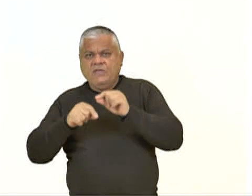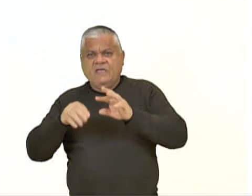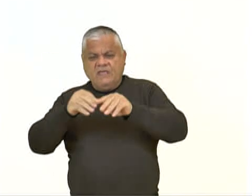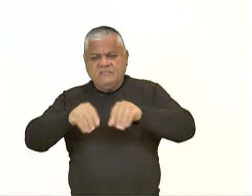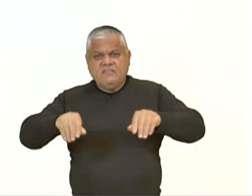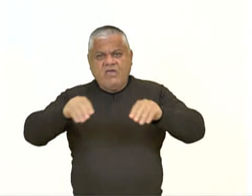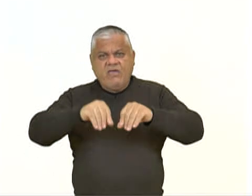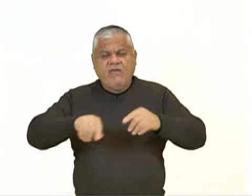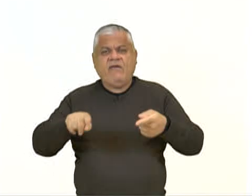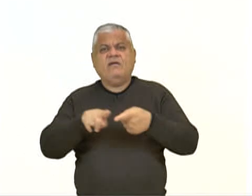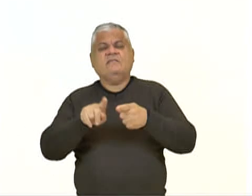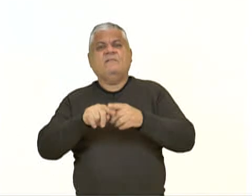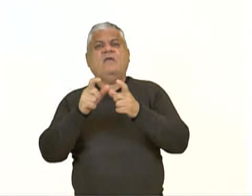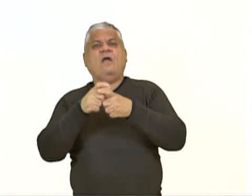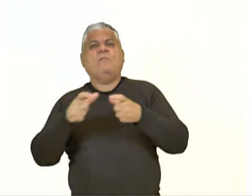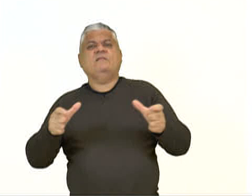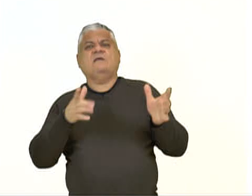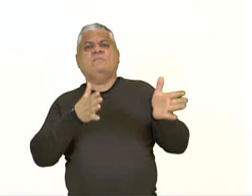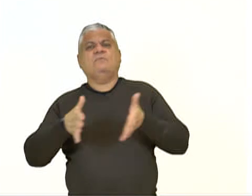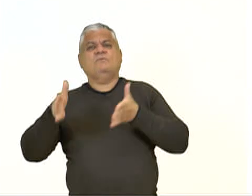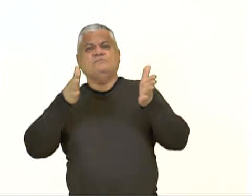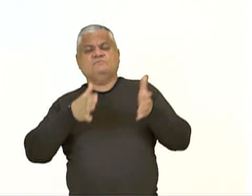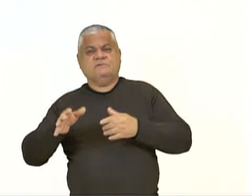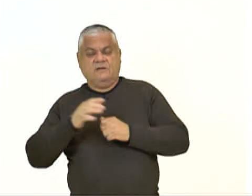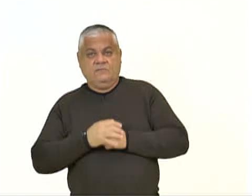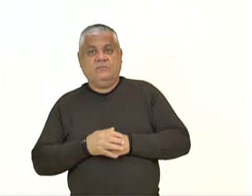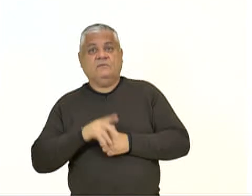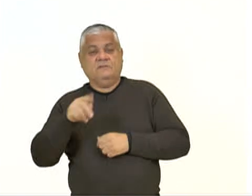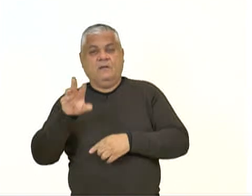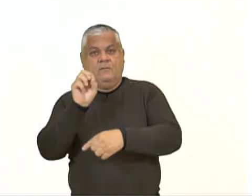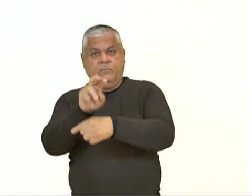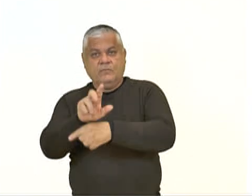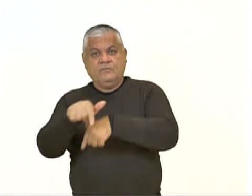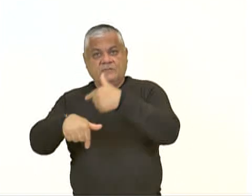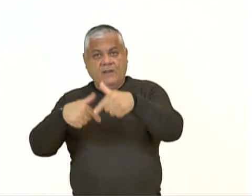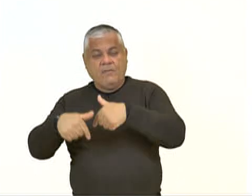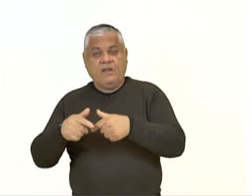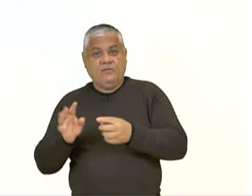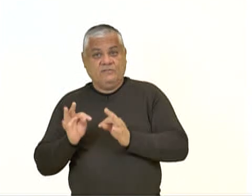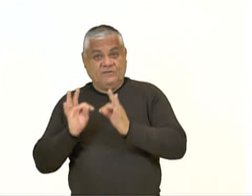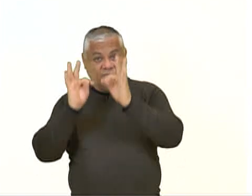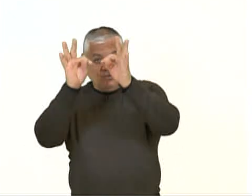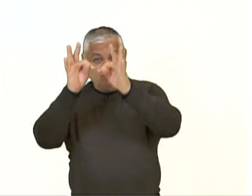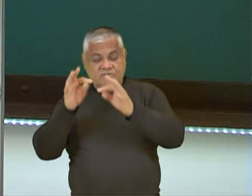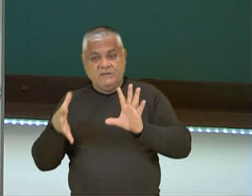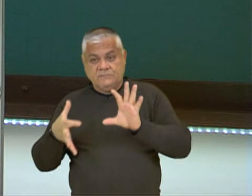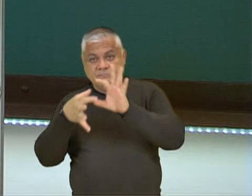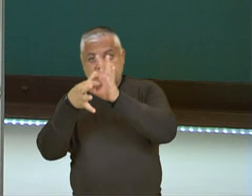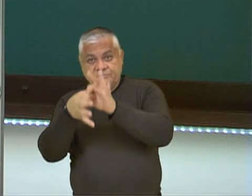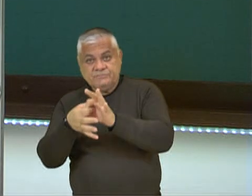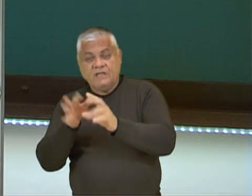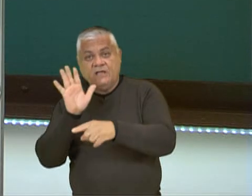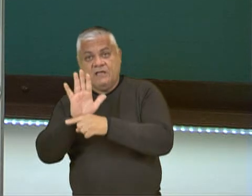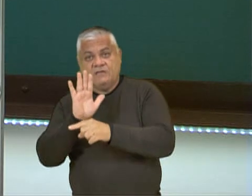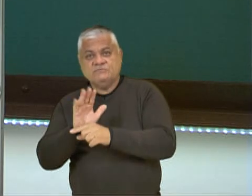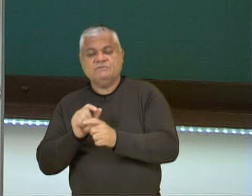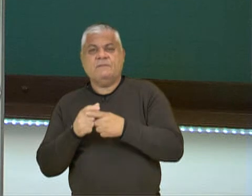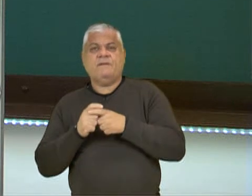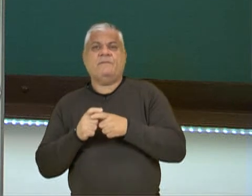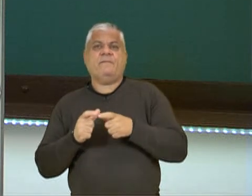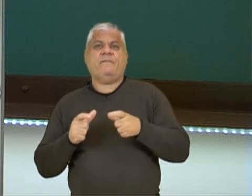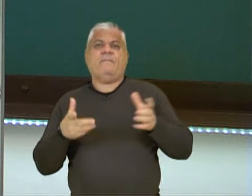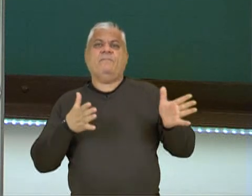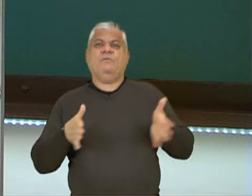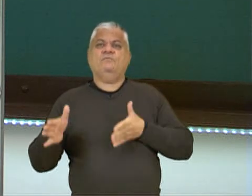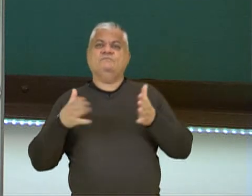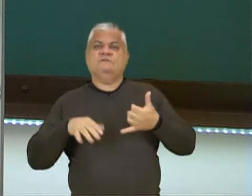por exemplo, e aumentar a produtividade. Então, esse emprego de tecnologia ali vai ajudar, vai aumentar a produção